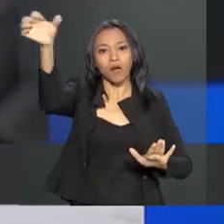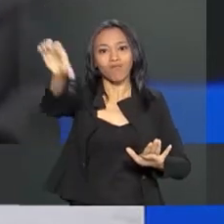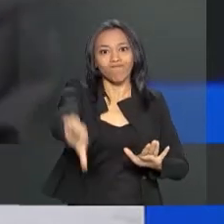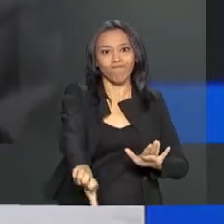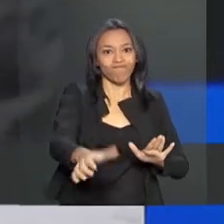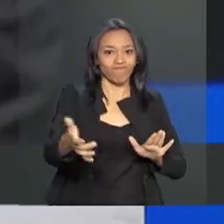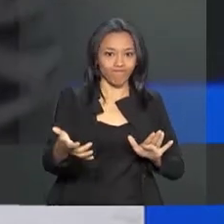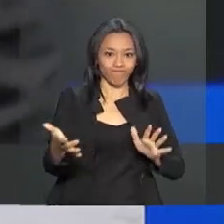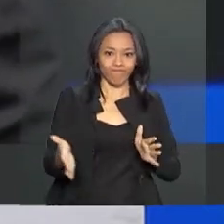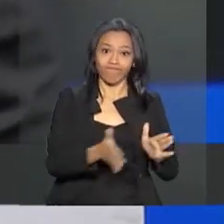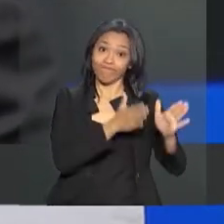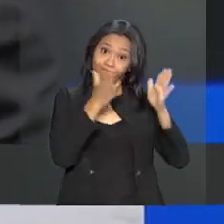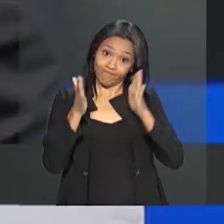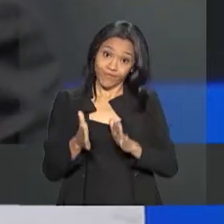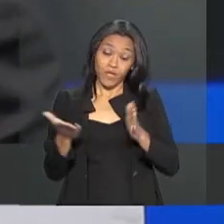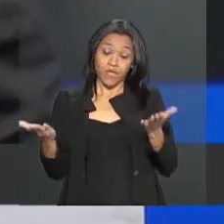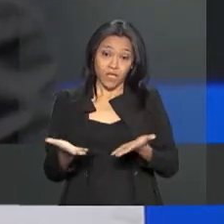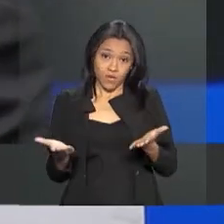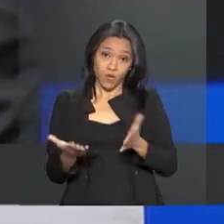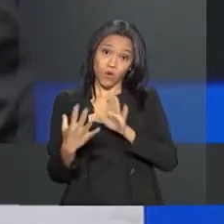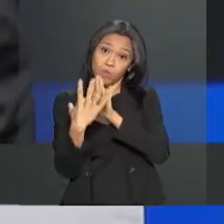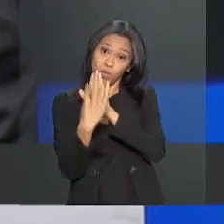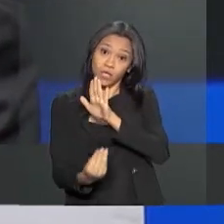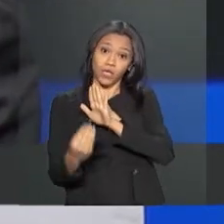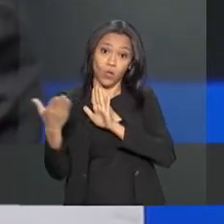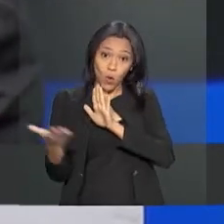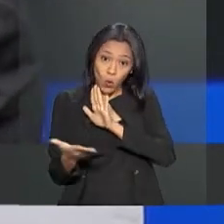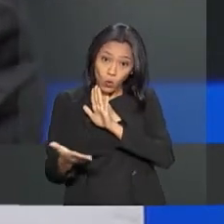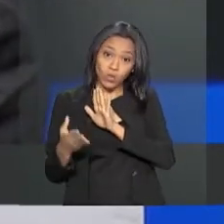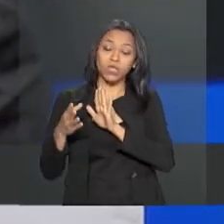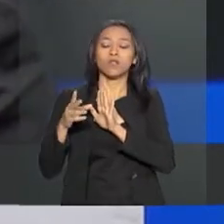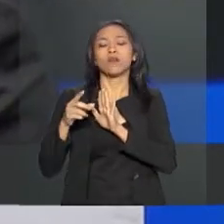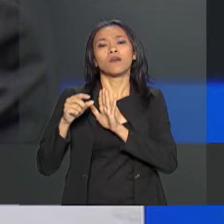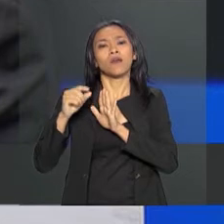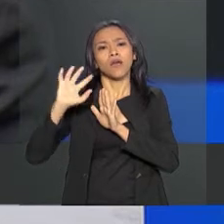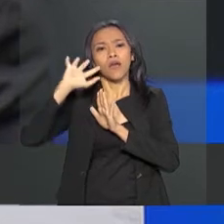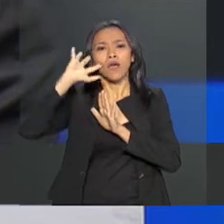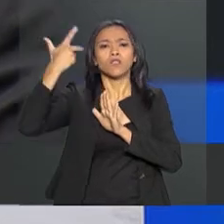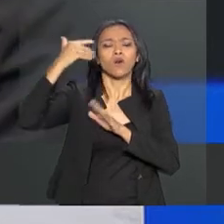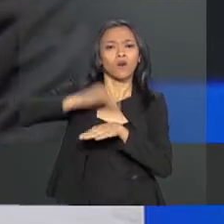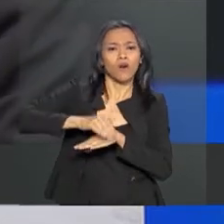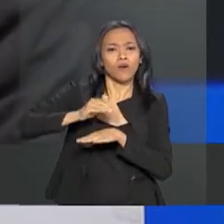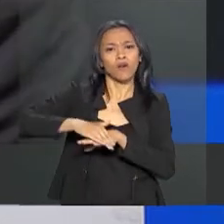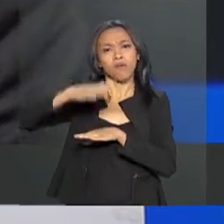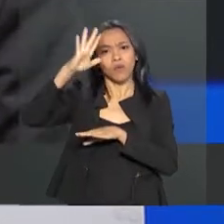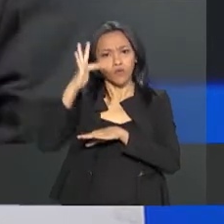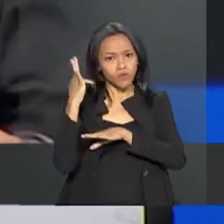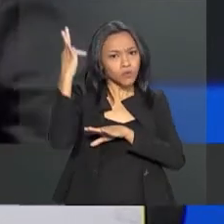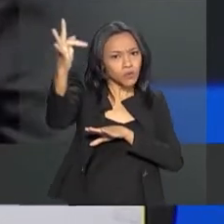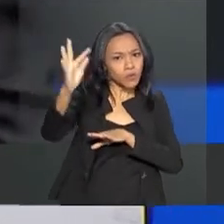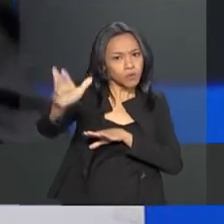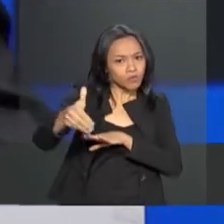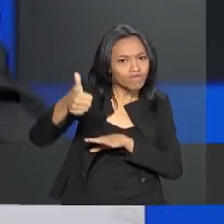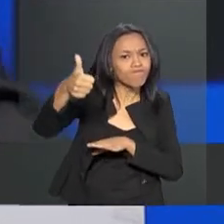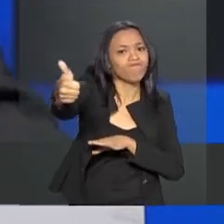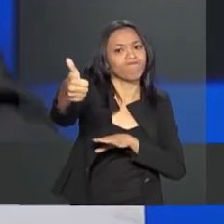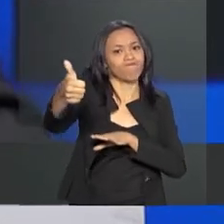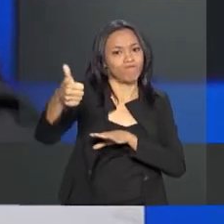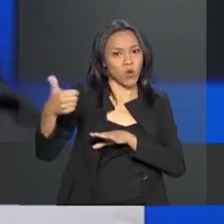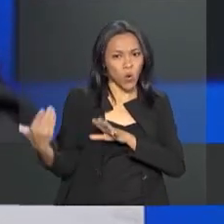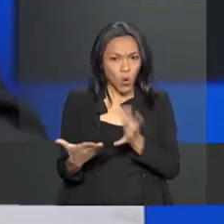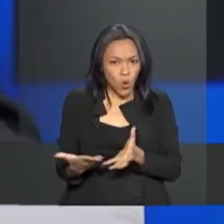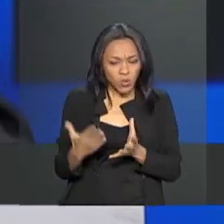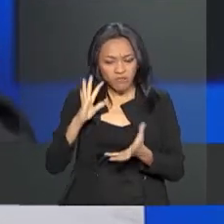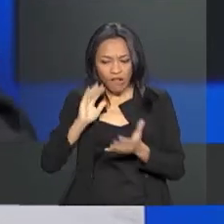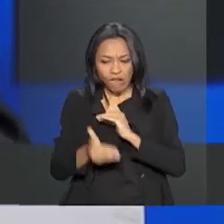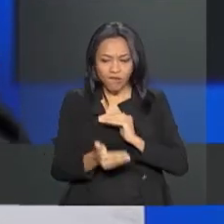populares são aquelas que você toma hoje para ser reconhecido amanhã. Então nós, quando aprovamos o teto